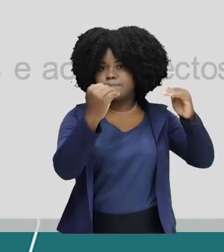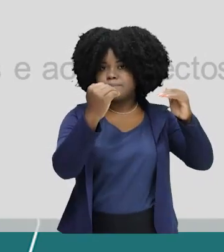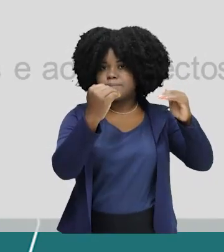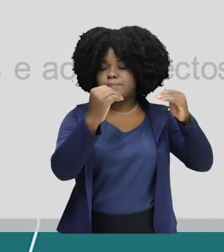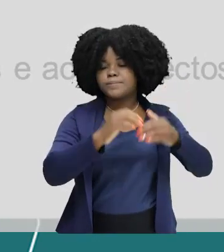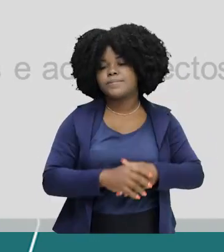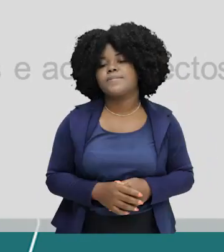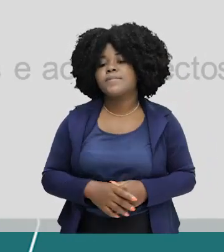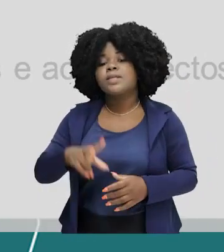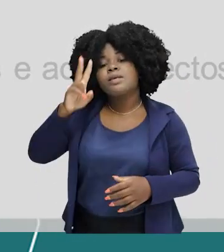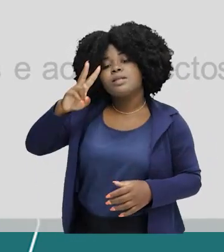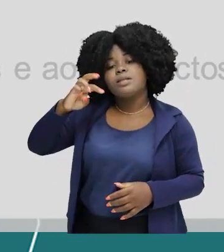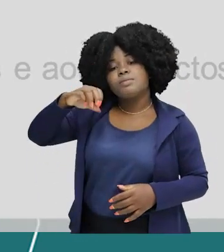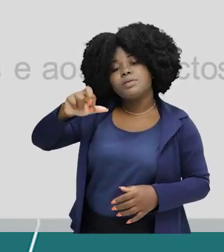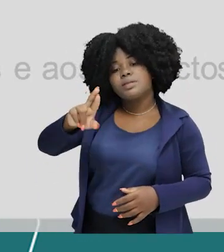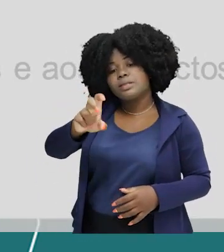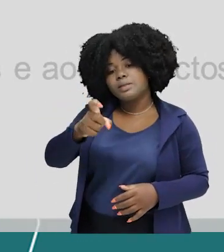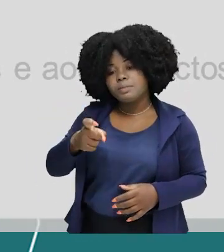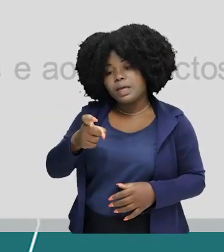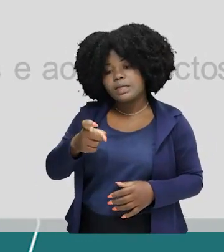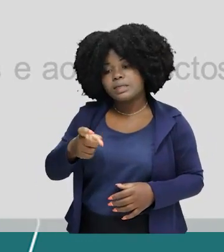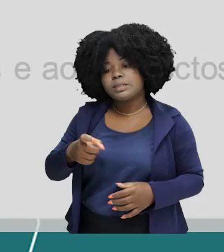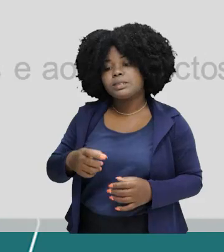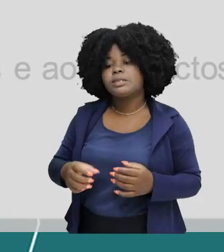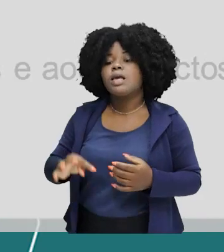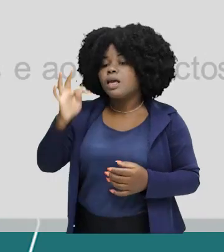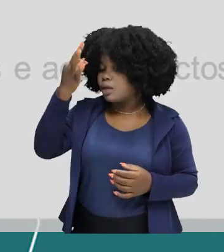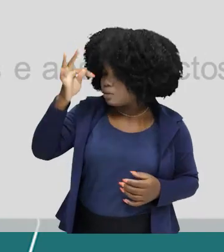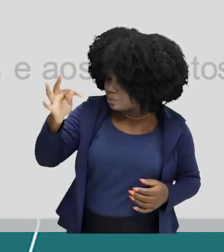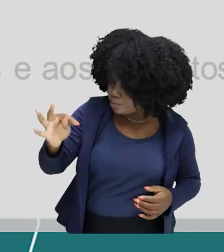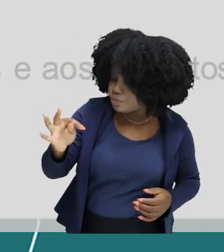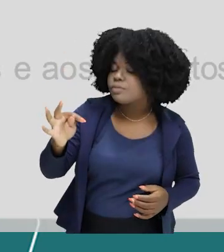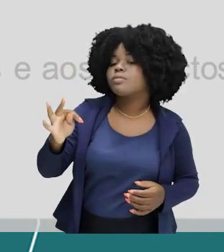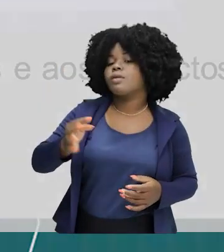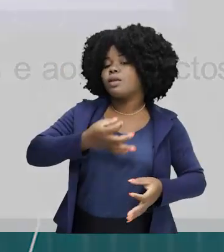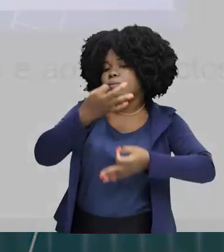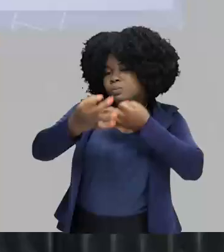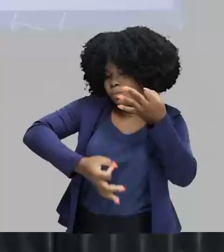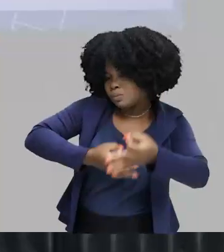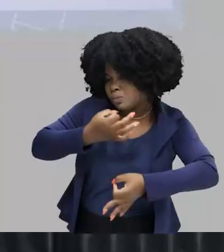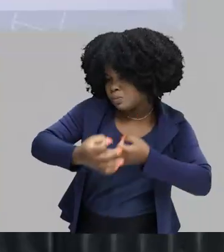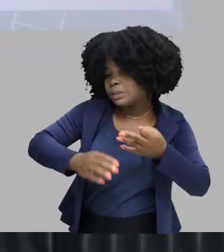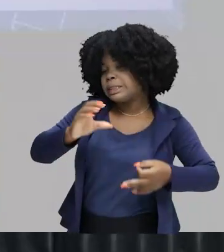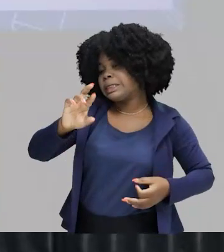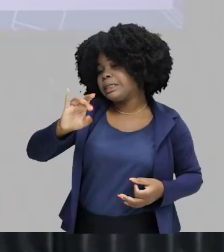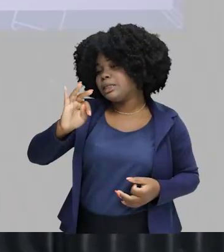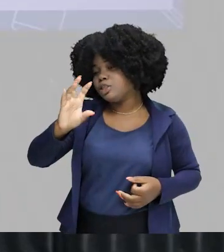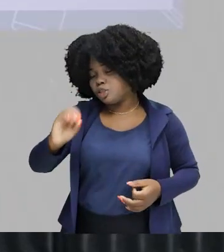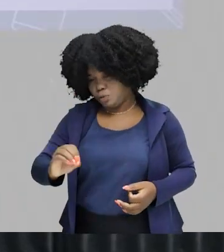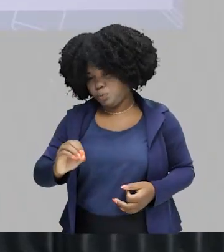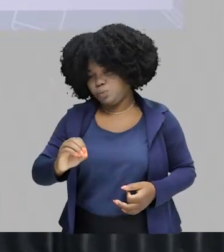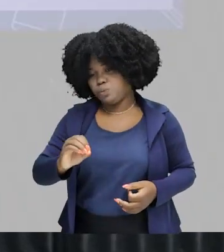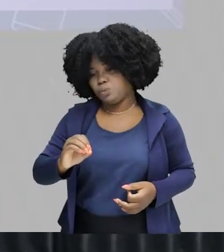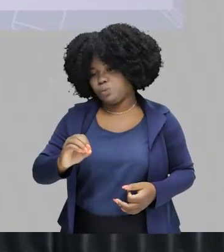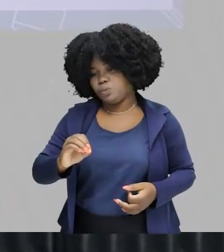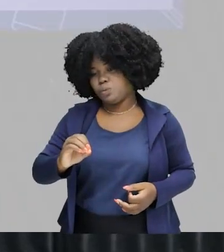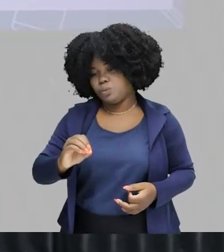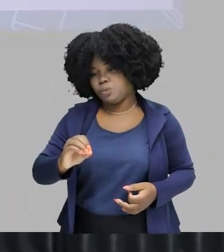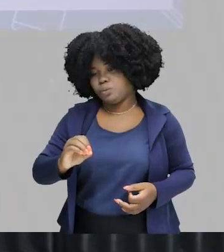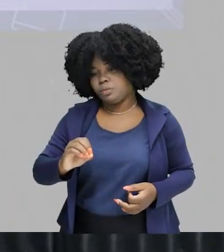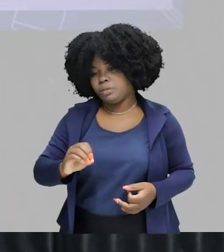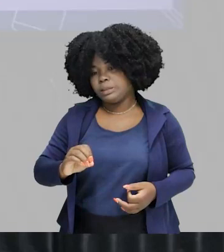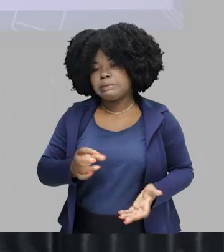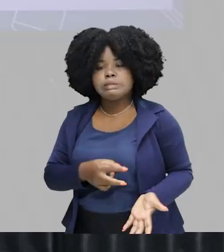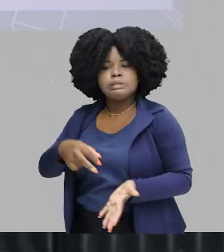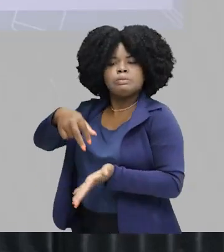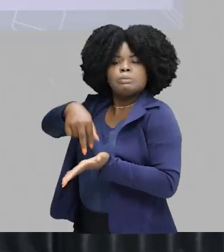Marx é um autor crítico do capitalismo, ele não é um defensor do capitalismo e muito menos tem uma visão imparcial. Ele se posiciona